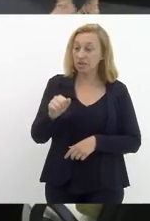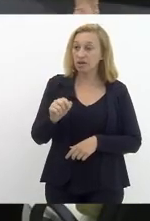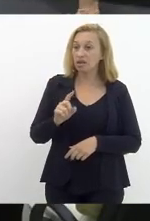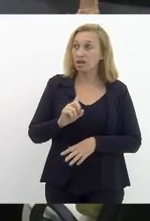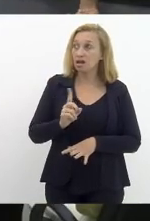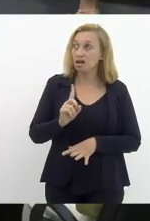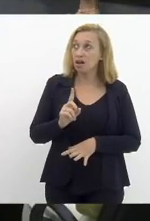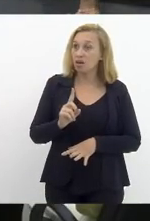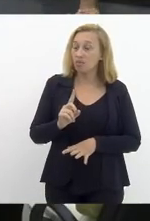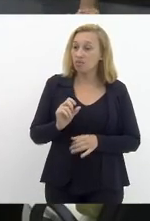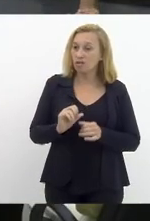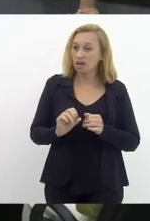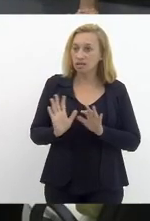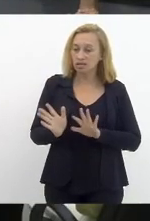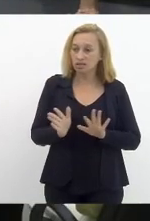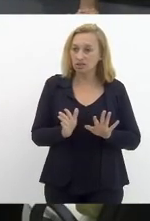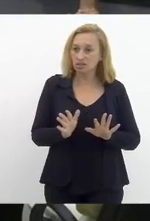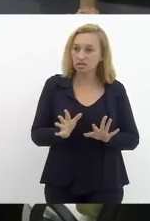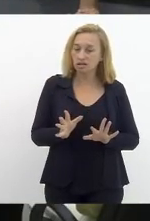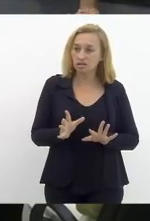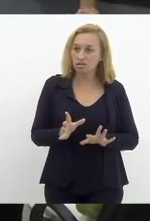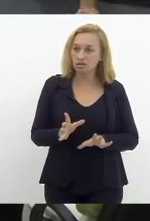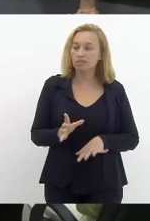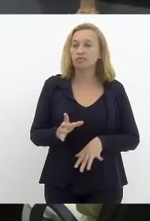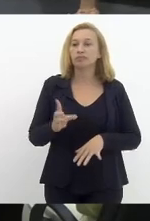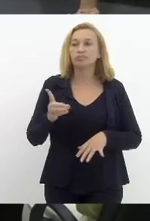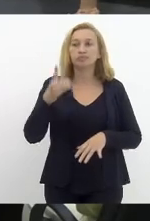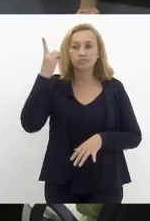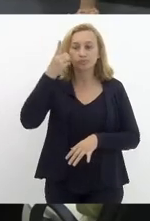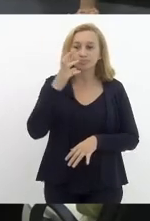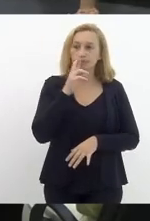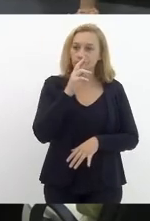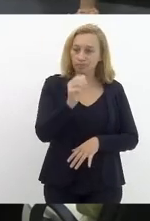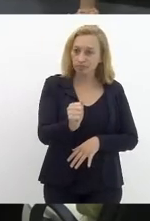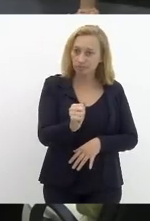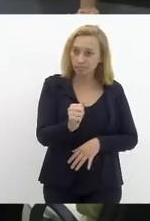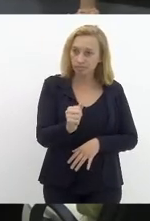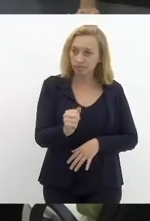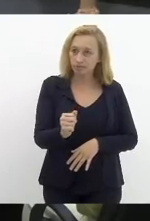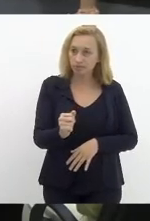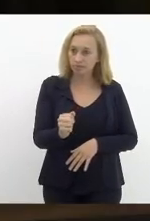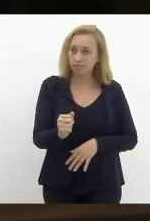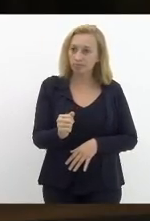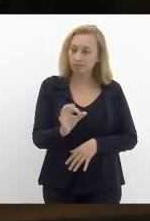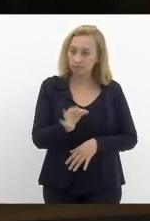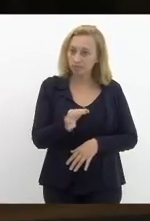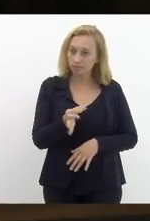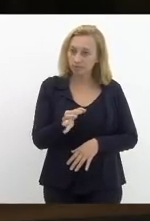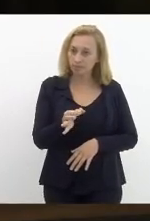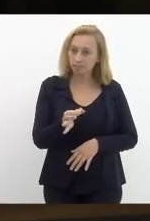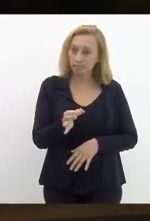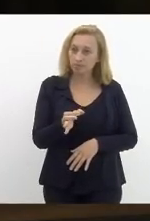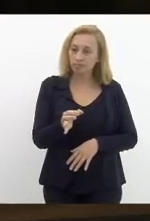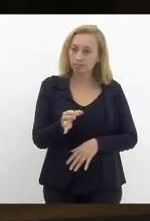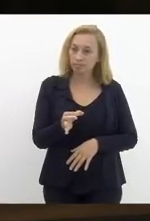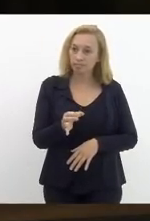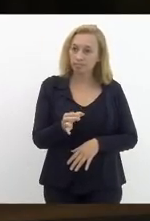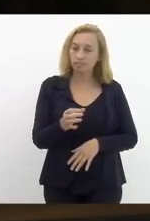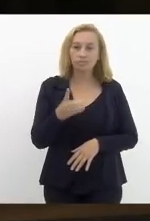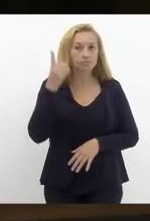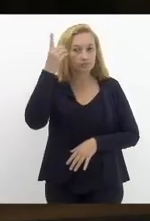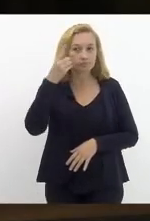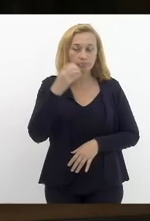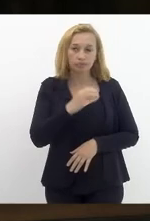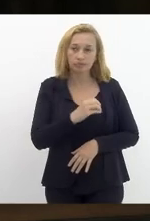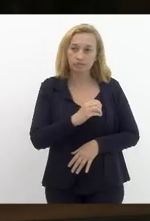faça, porque assiste razão ao deputado Rodrigo Amorim, assiste razão ao deputado Carlos